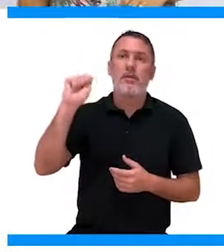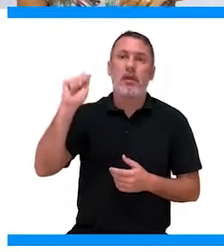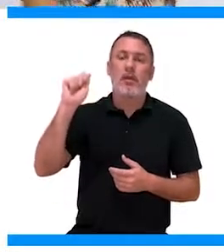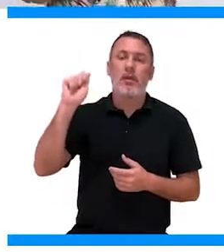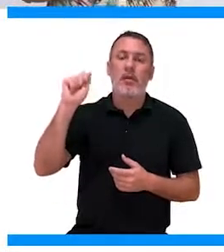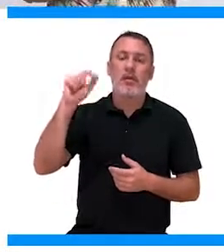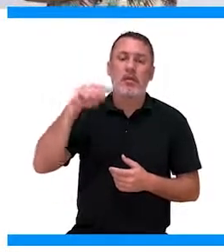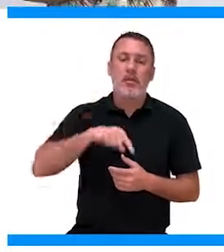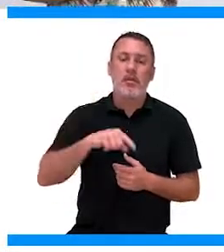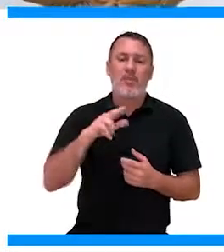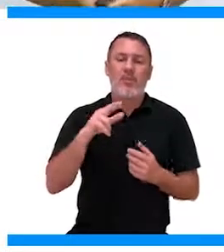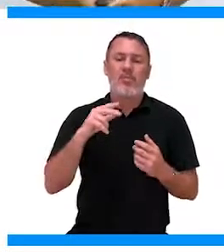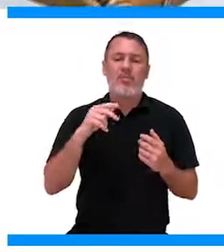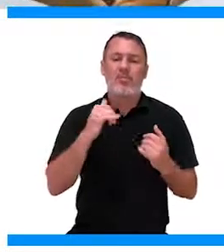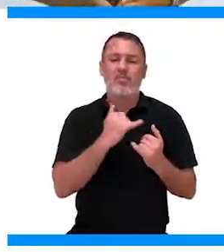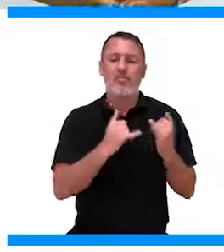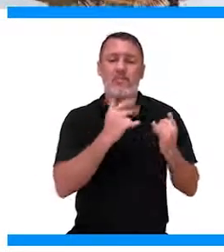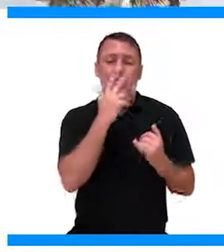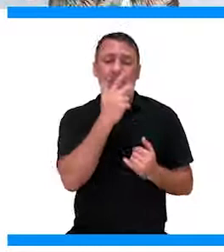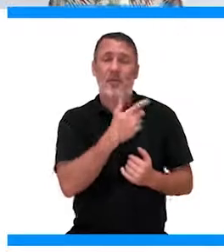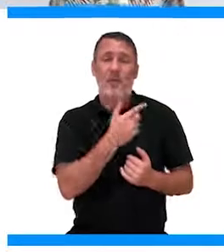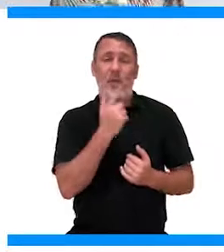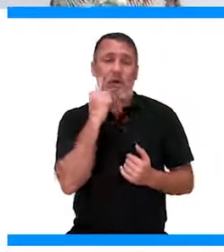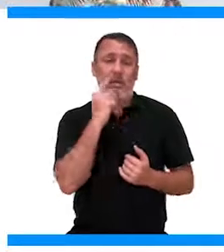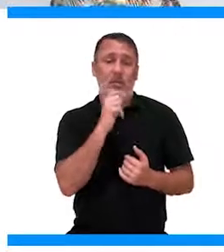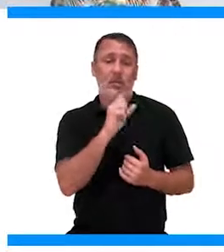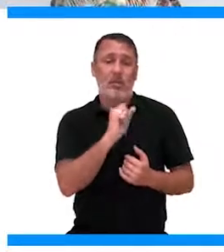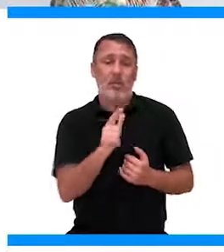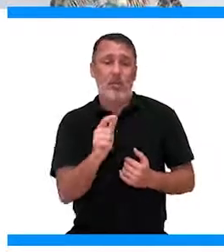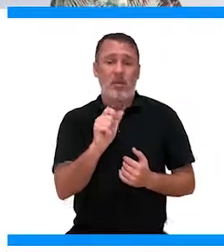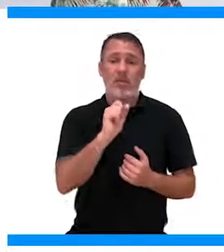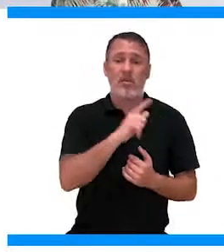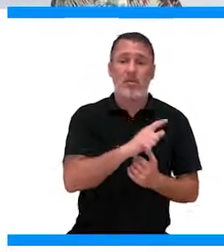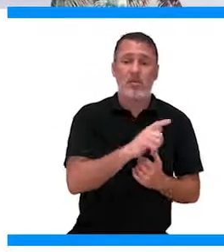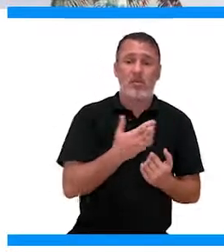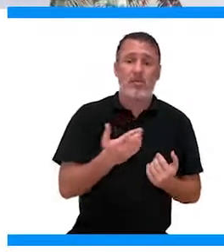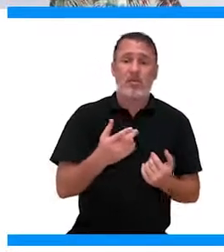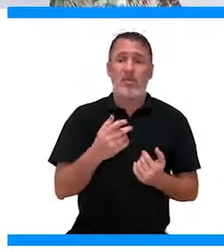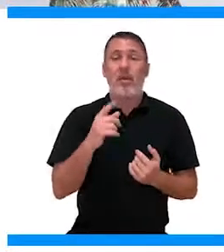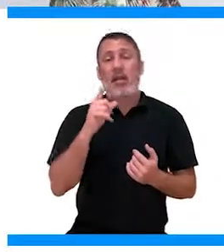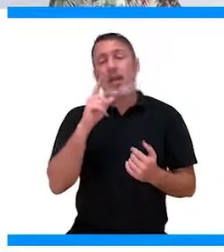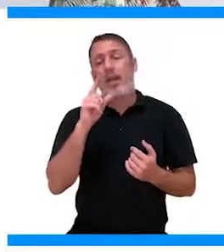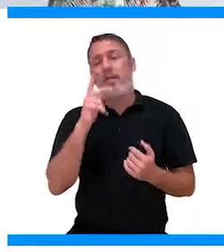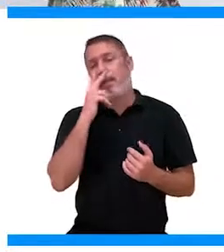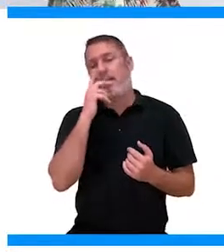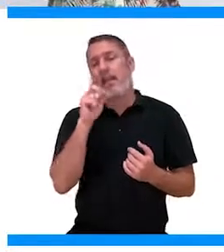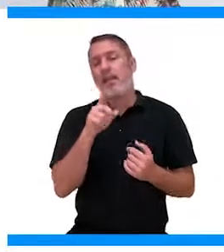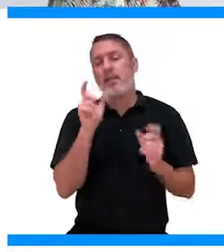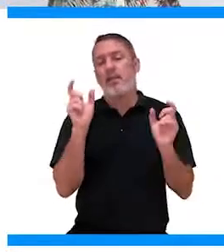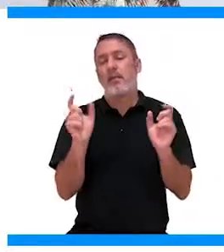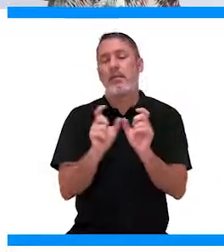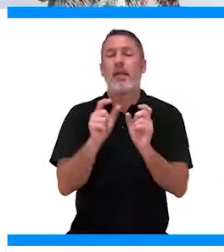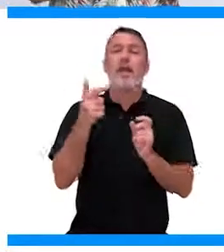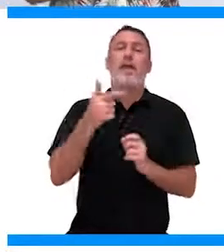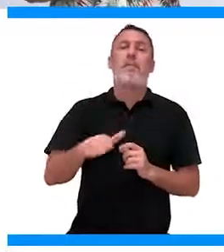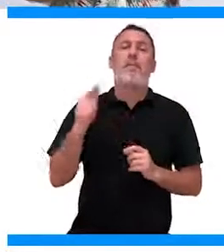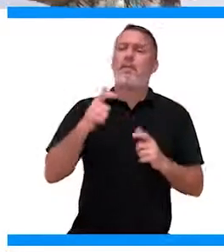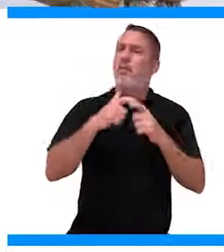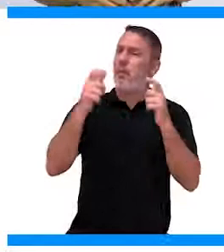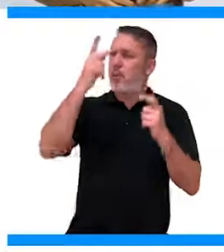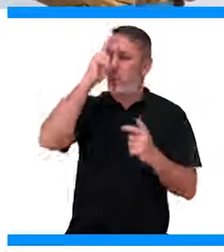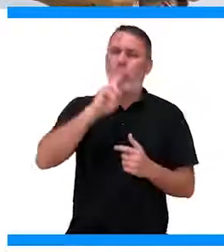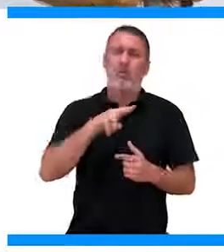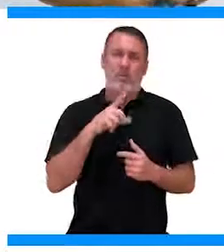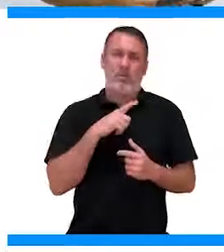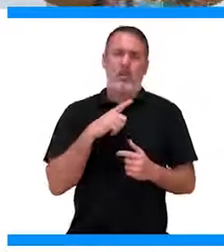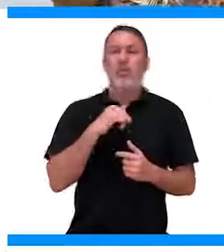né? Duas metades iguais, né? Então, quando a gente fala de pleonasmo, é uma repetição desnecessária, e por isso que eu falo que muita